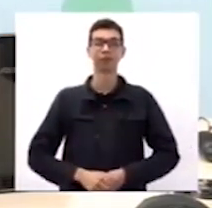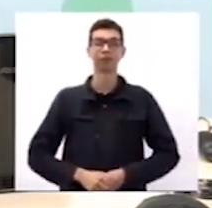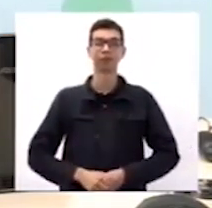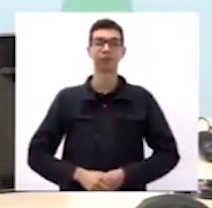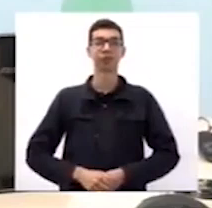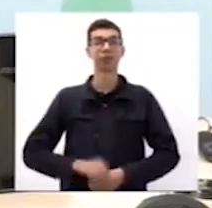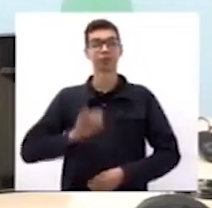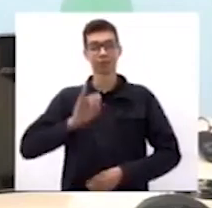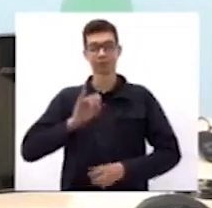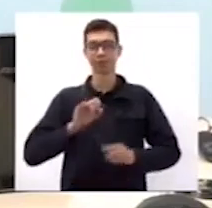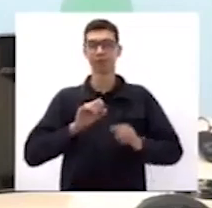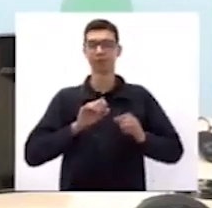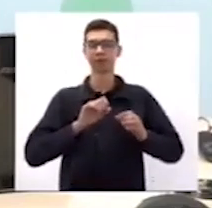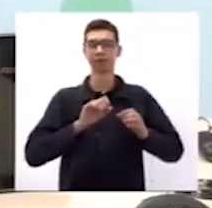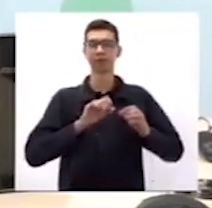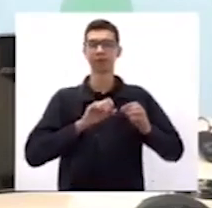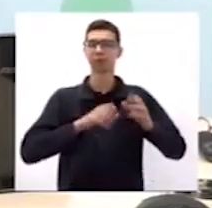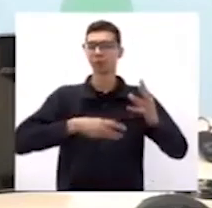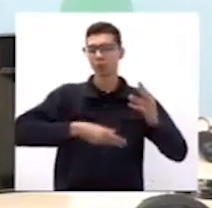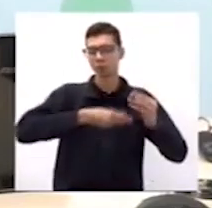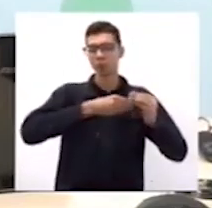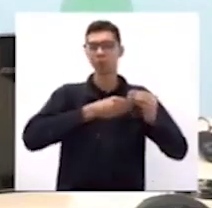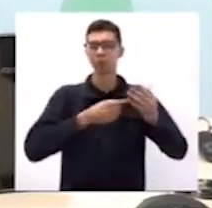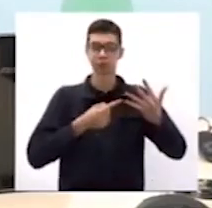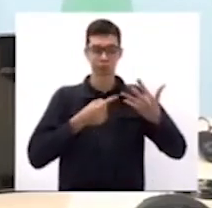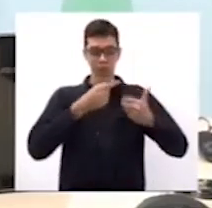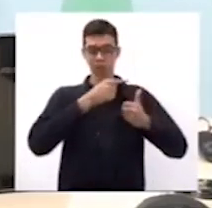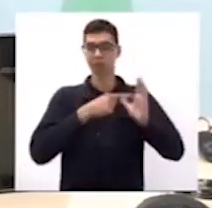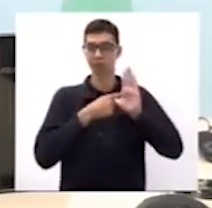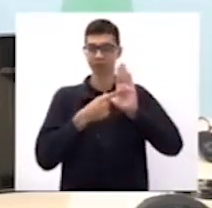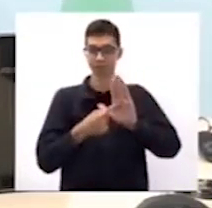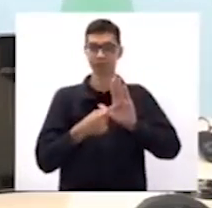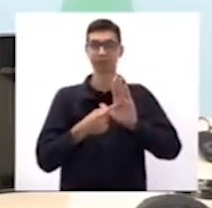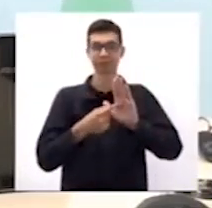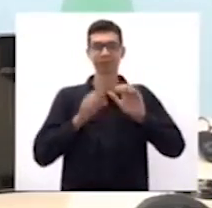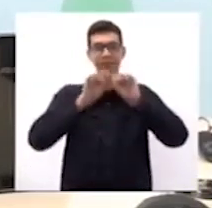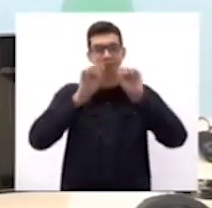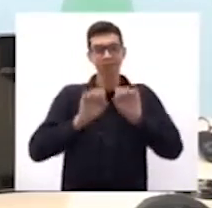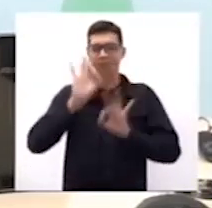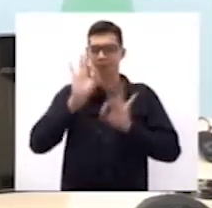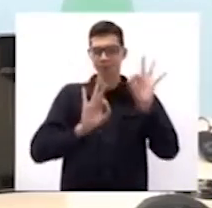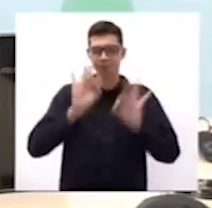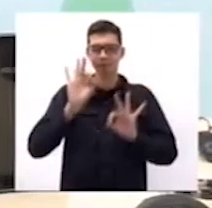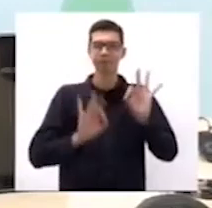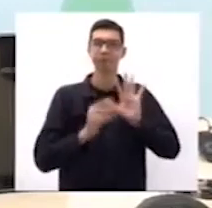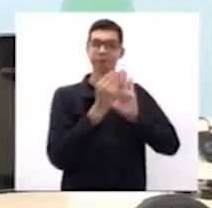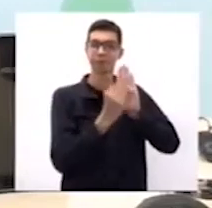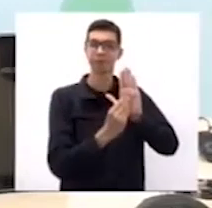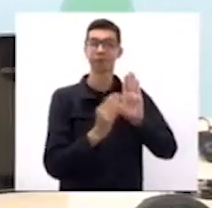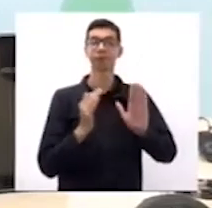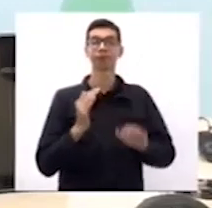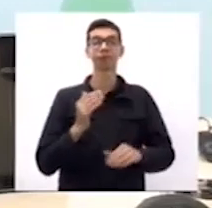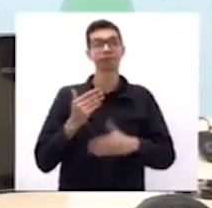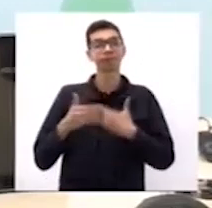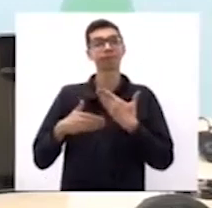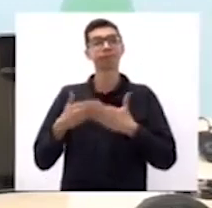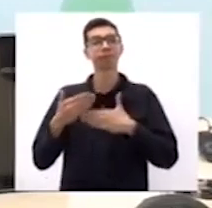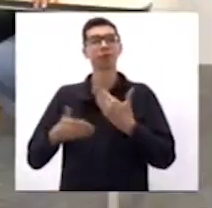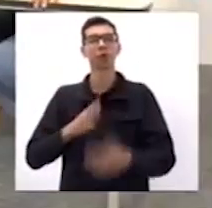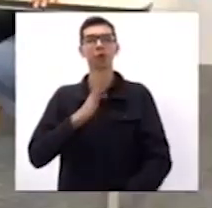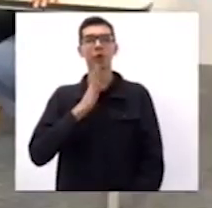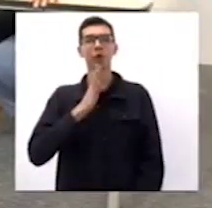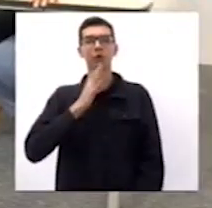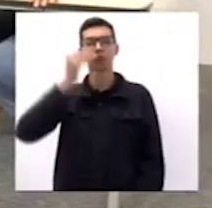nossas concepções pedagógicas e sistematizamos elas, ao longo do tempo aí a gente vai ter um conhecimento bem interessante que a gente vai